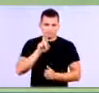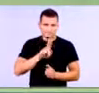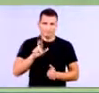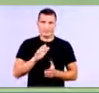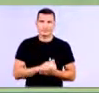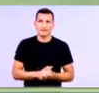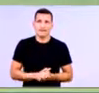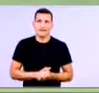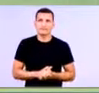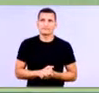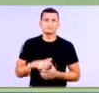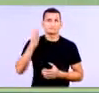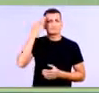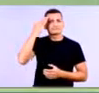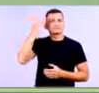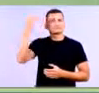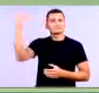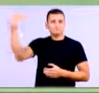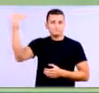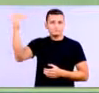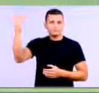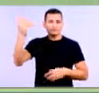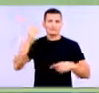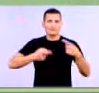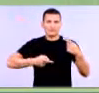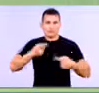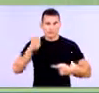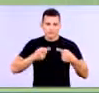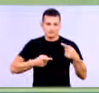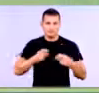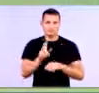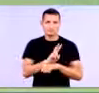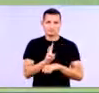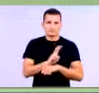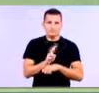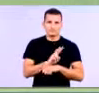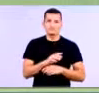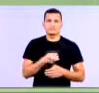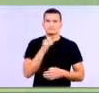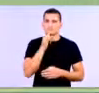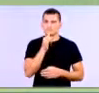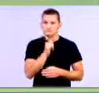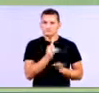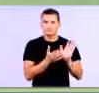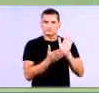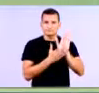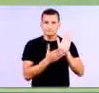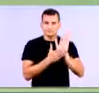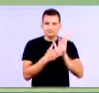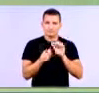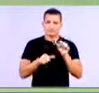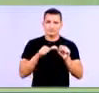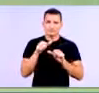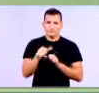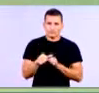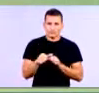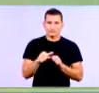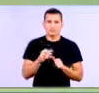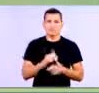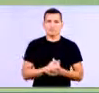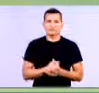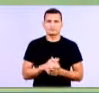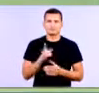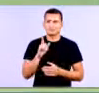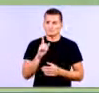Sucesso de uma política de segurança. Veja bem, quando se propõe uma mudança, basicamente